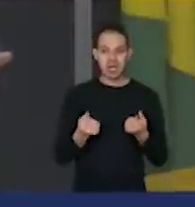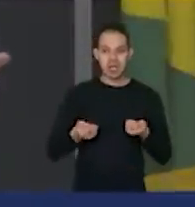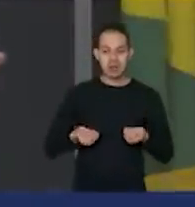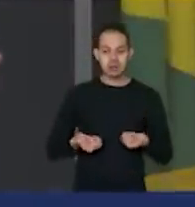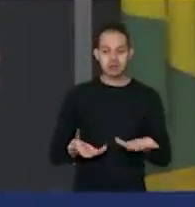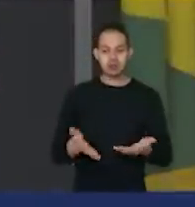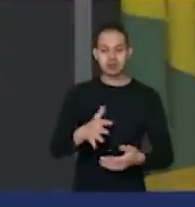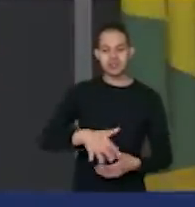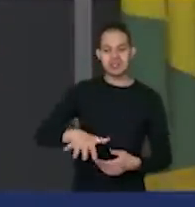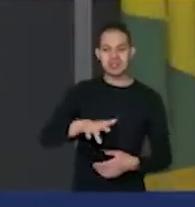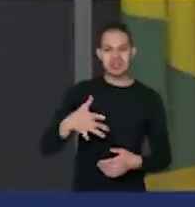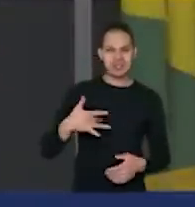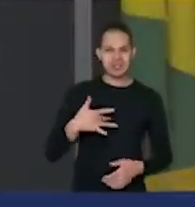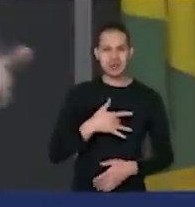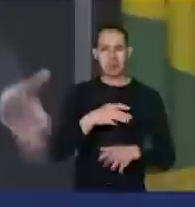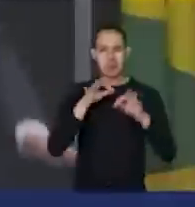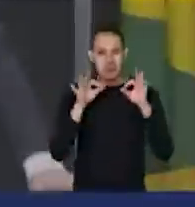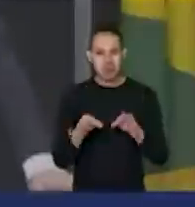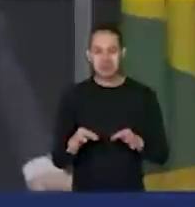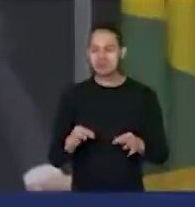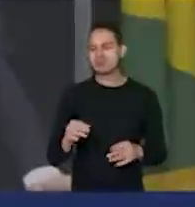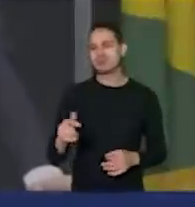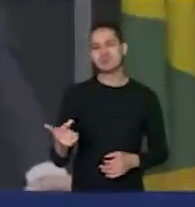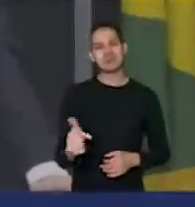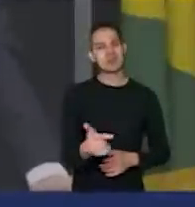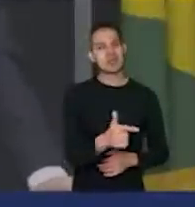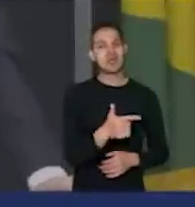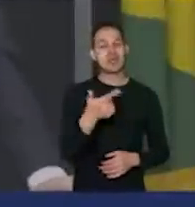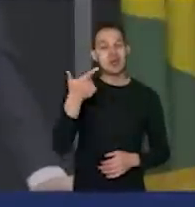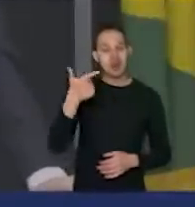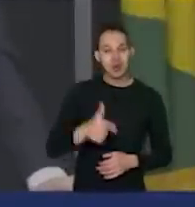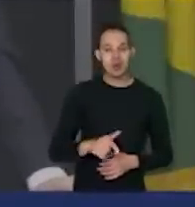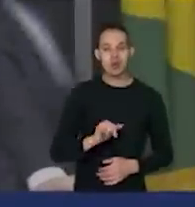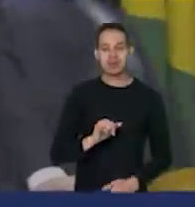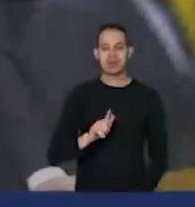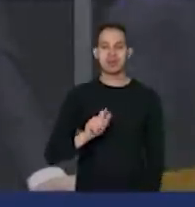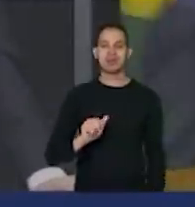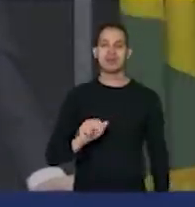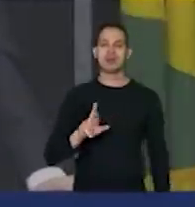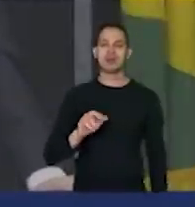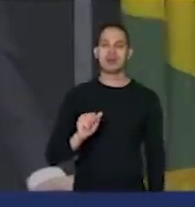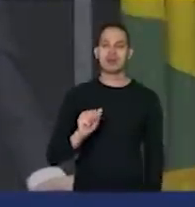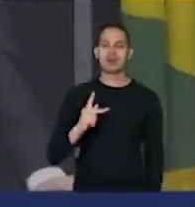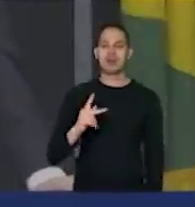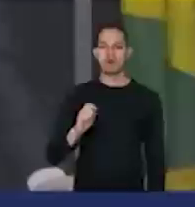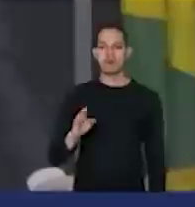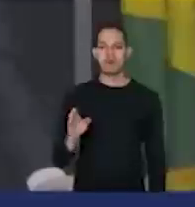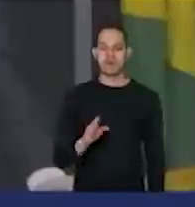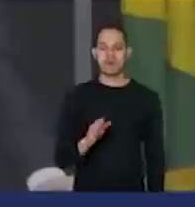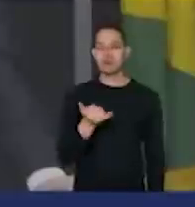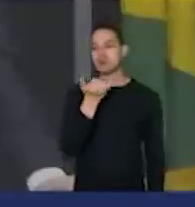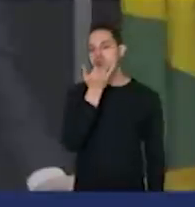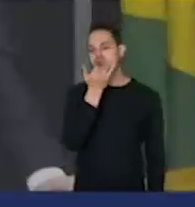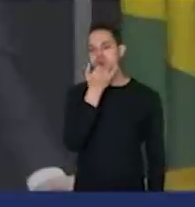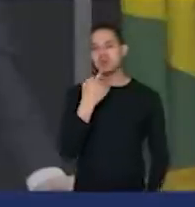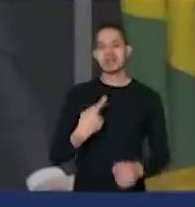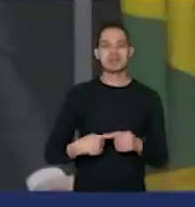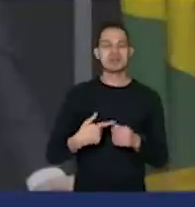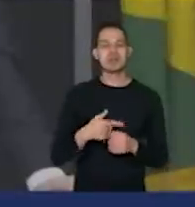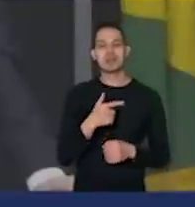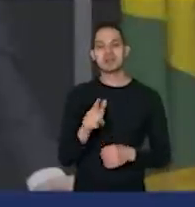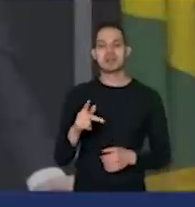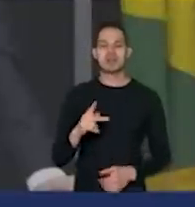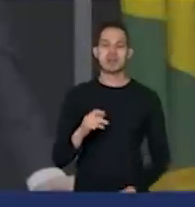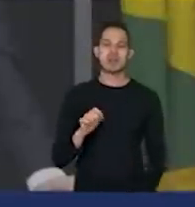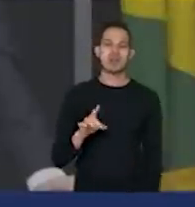ponta. Mais bizarro ainda é o caso de Igarapé Grande. Perdão, mais bizarro ainda é o caso de